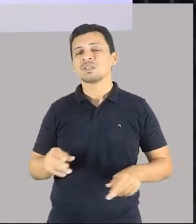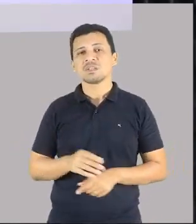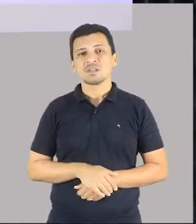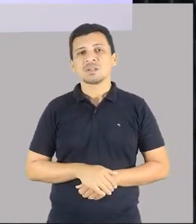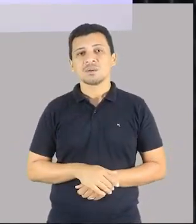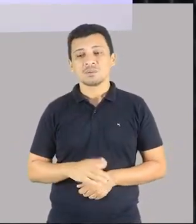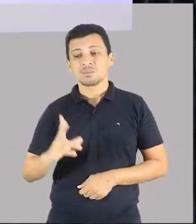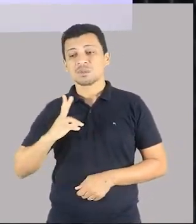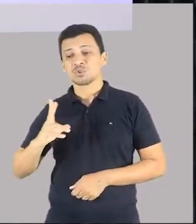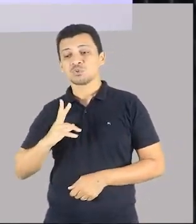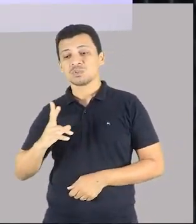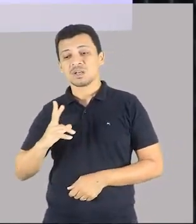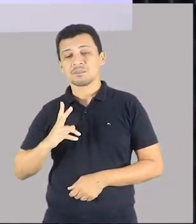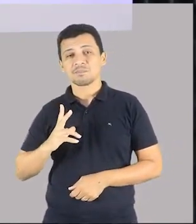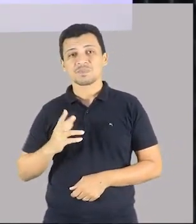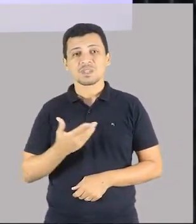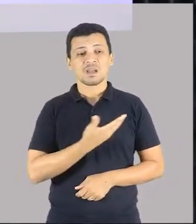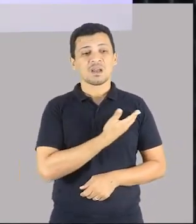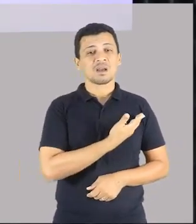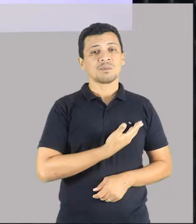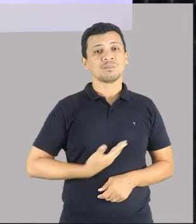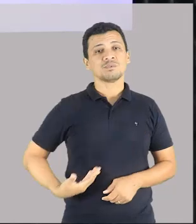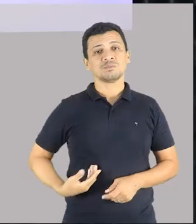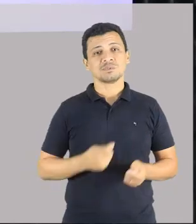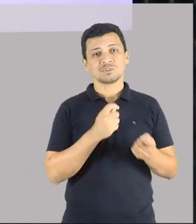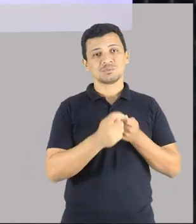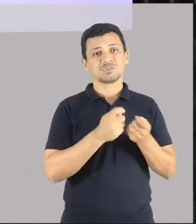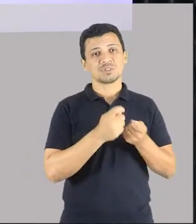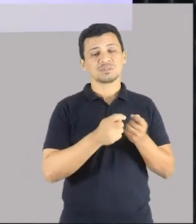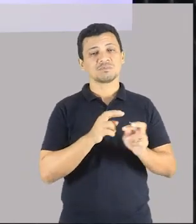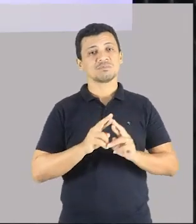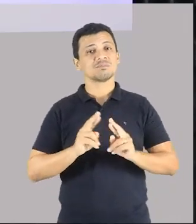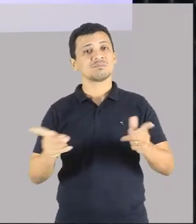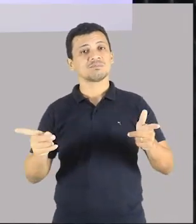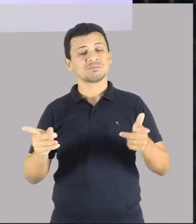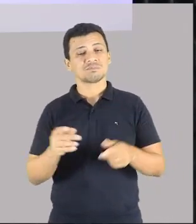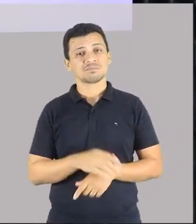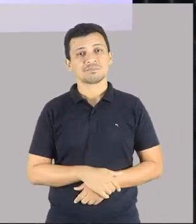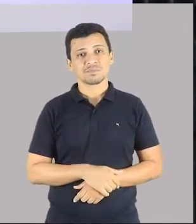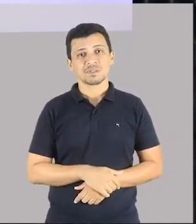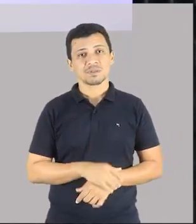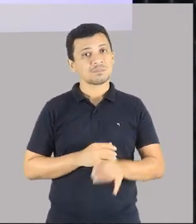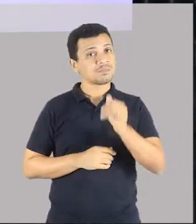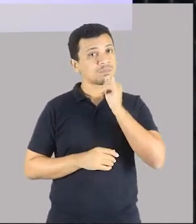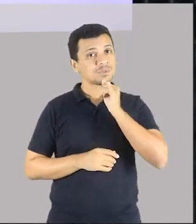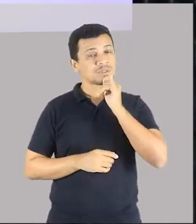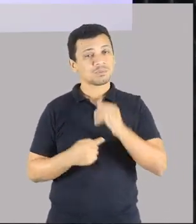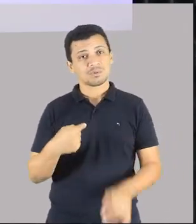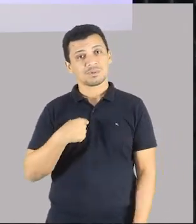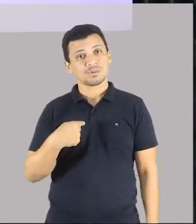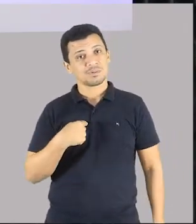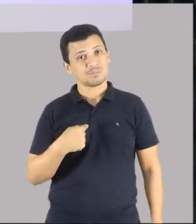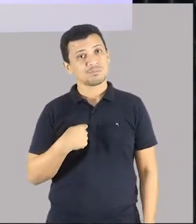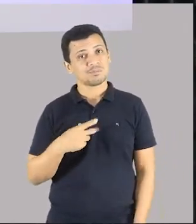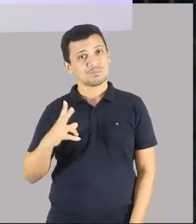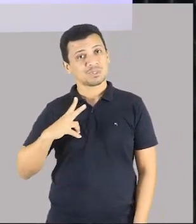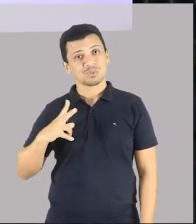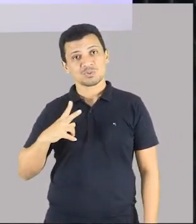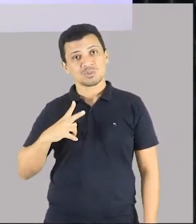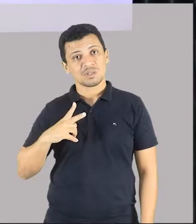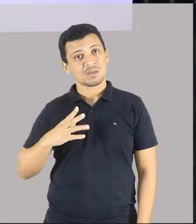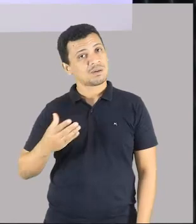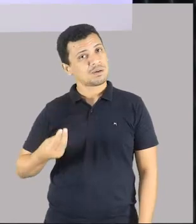os particulares e para a administração pública. Enquanto eu, Vitor Hugo, particular, na minha